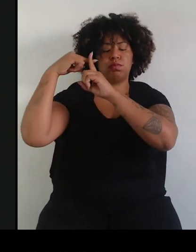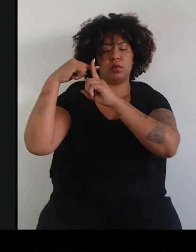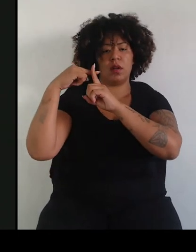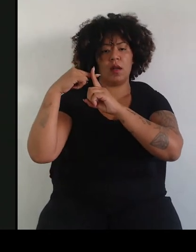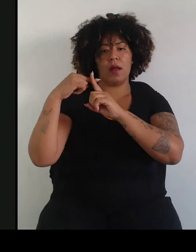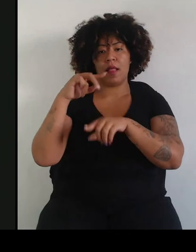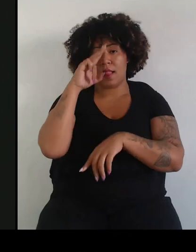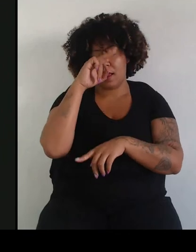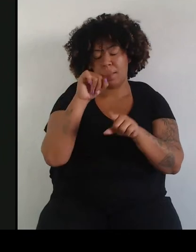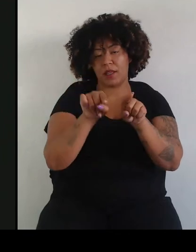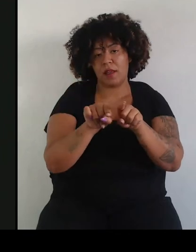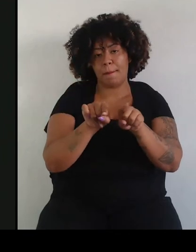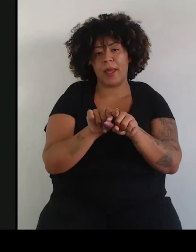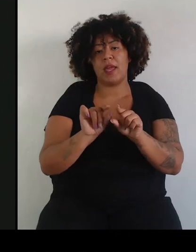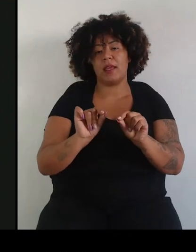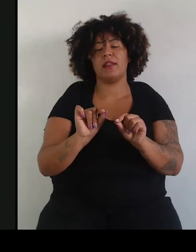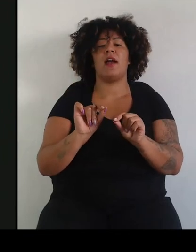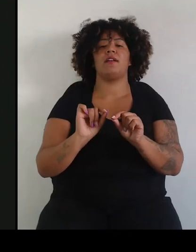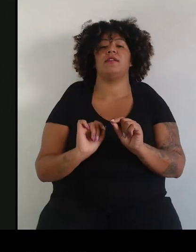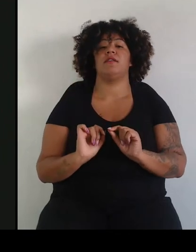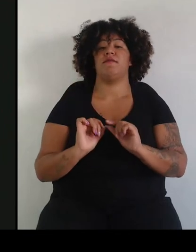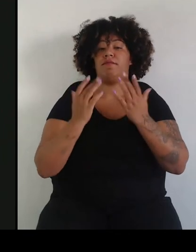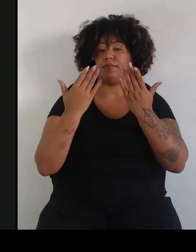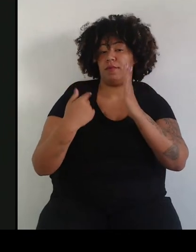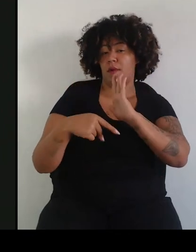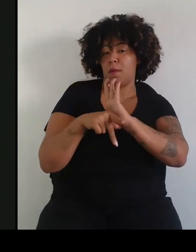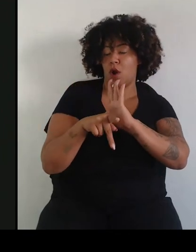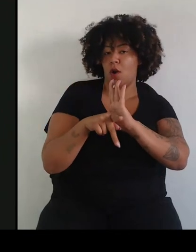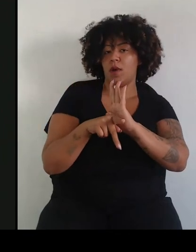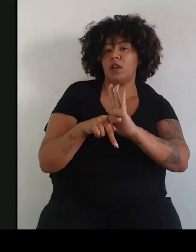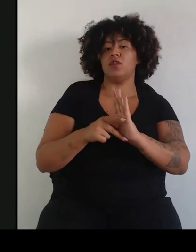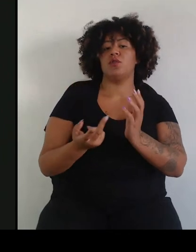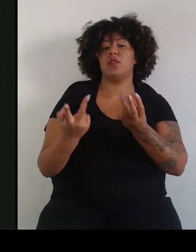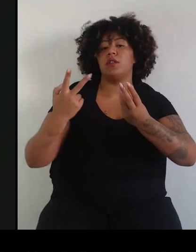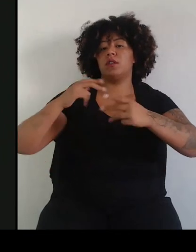né Que nada mais é como um